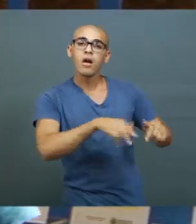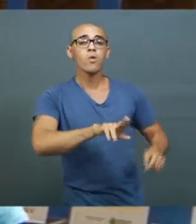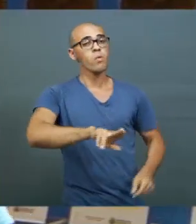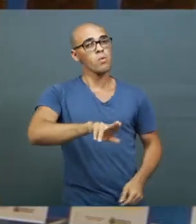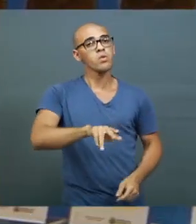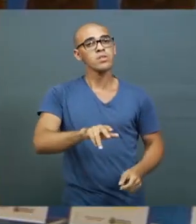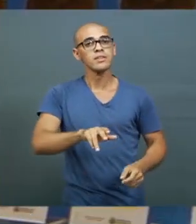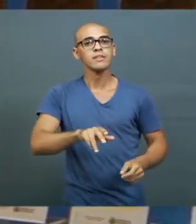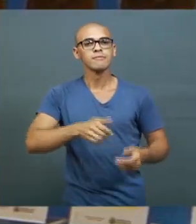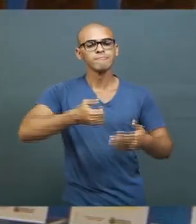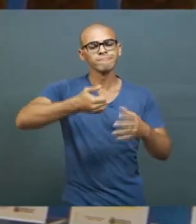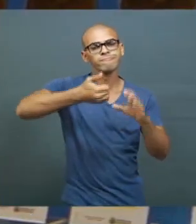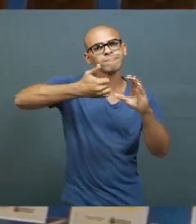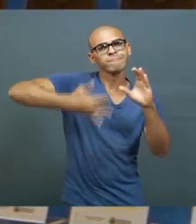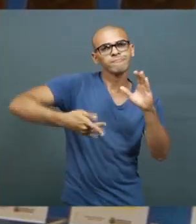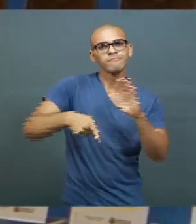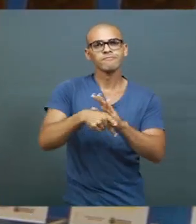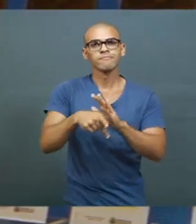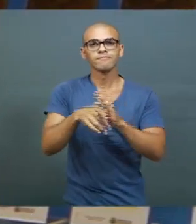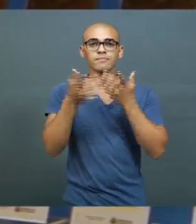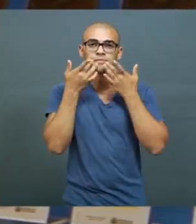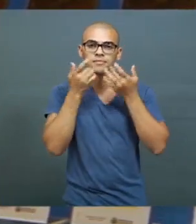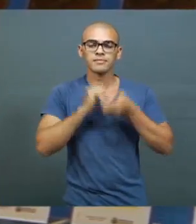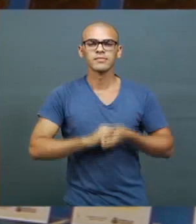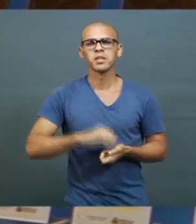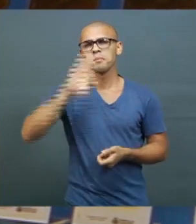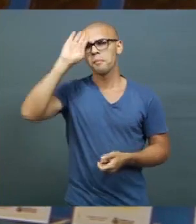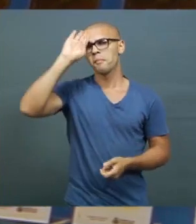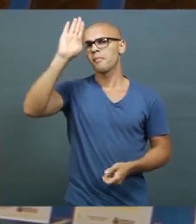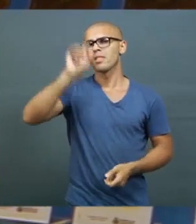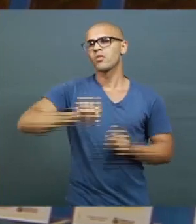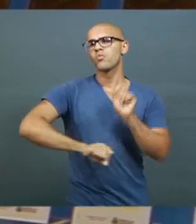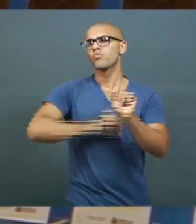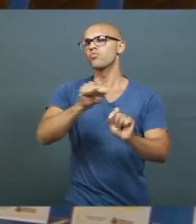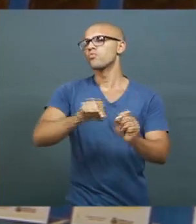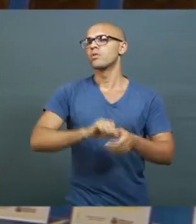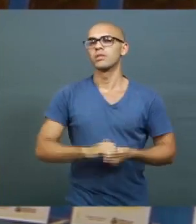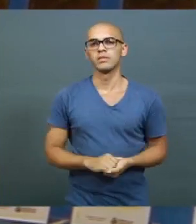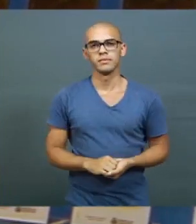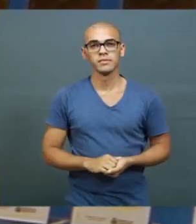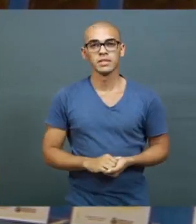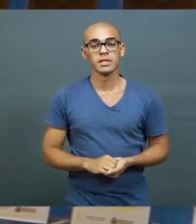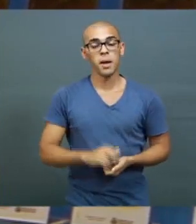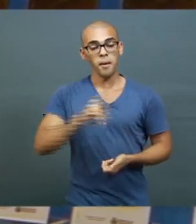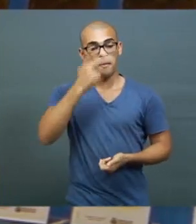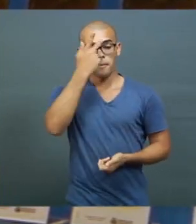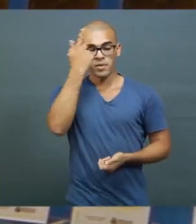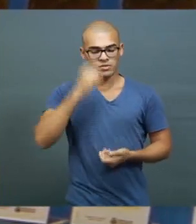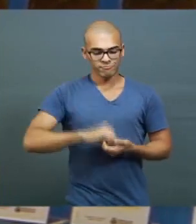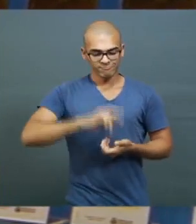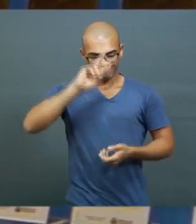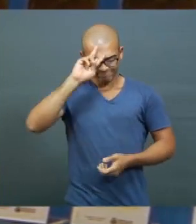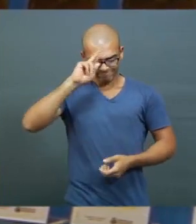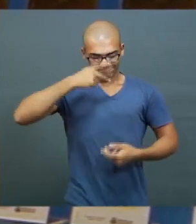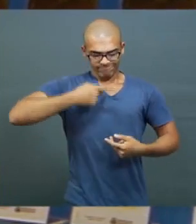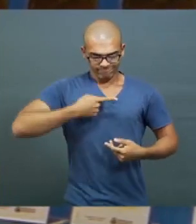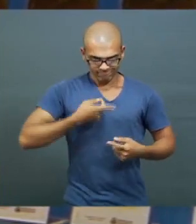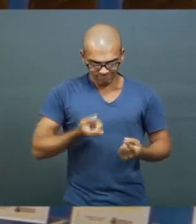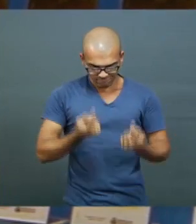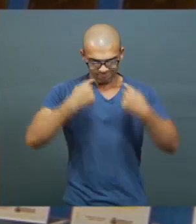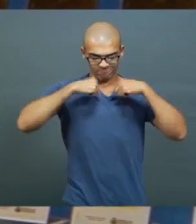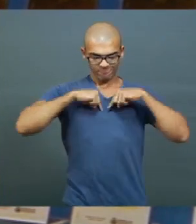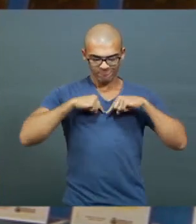acho que o principal do teatro, né, que ele provoca nas pessoas é o autoconhecimento e uma sensação